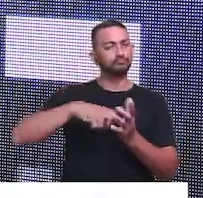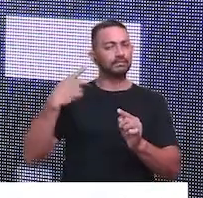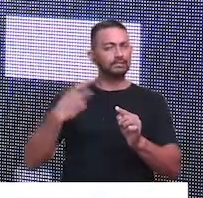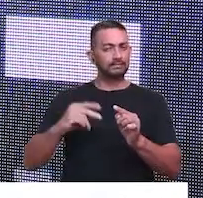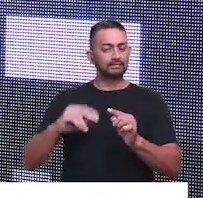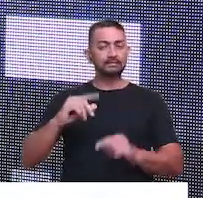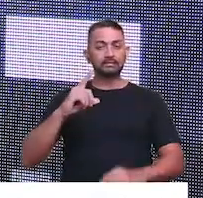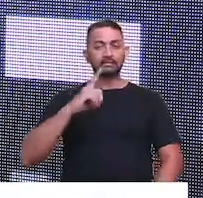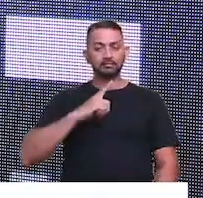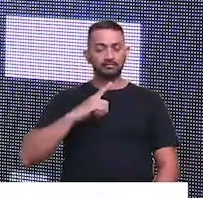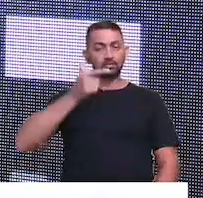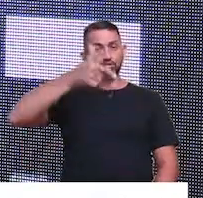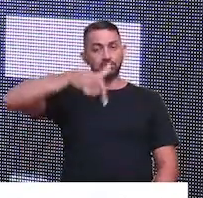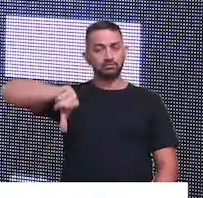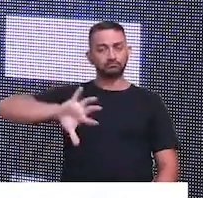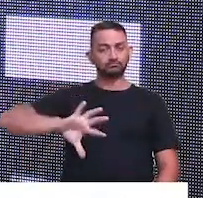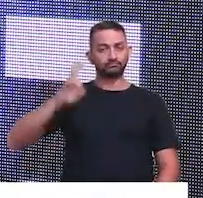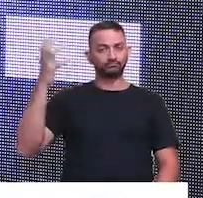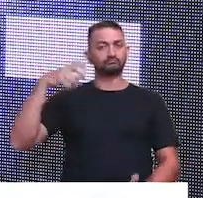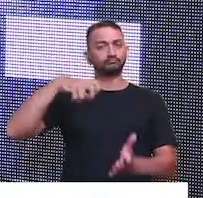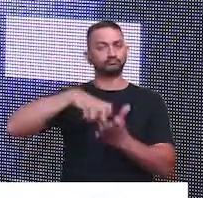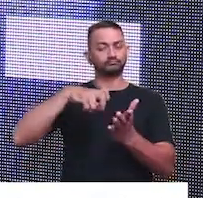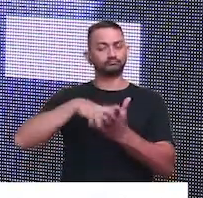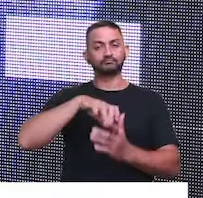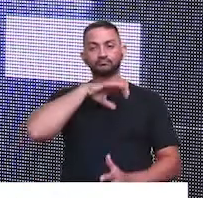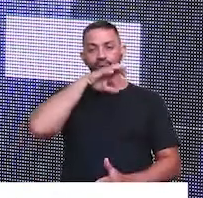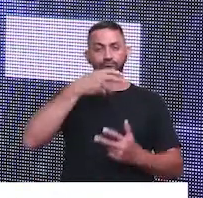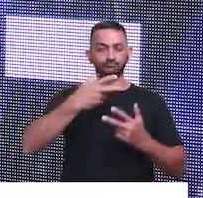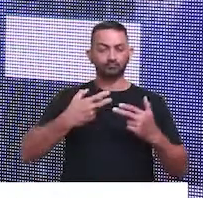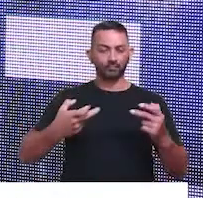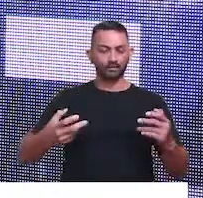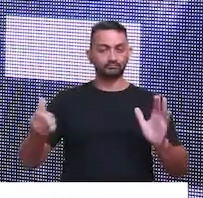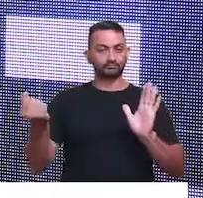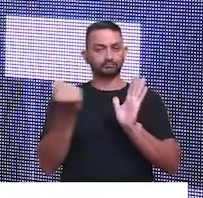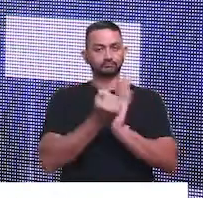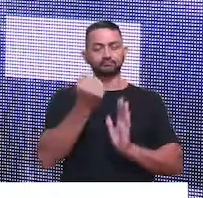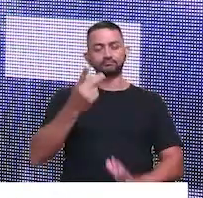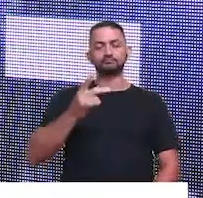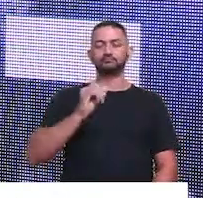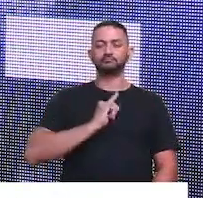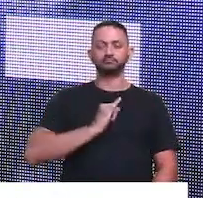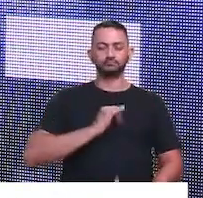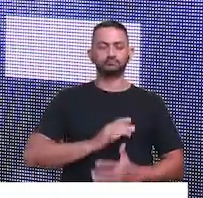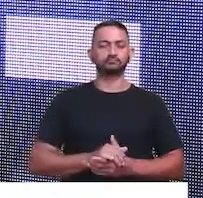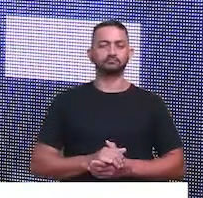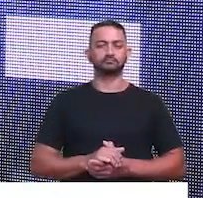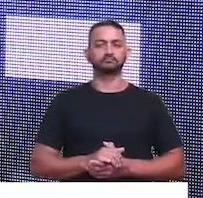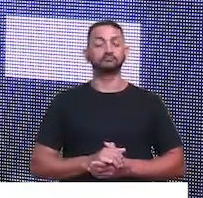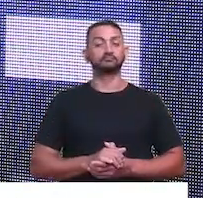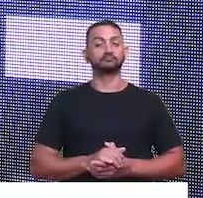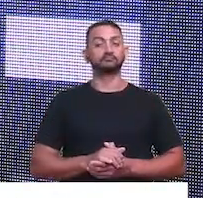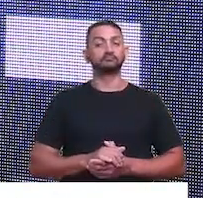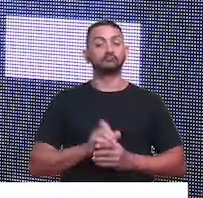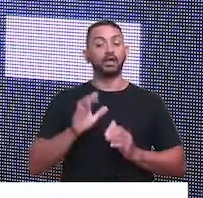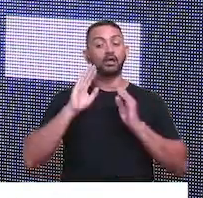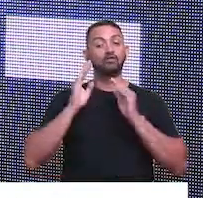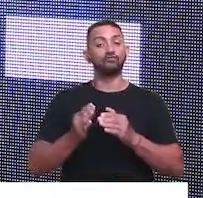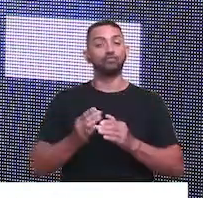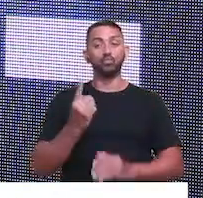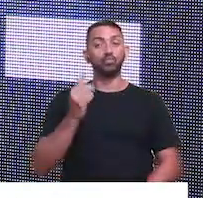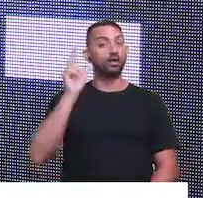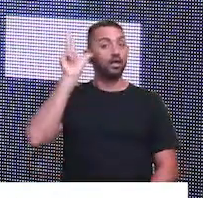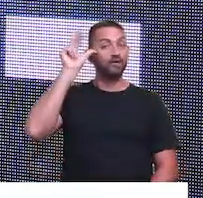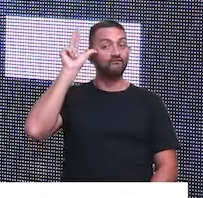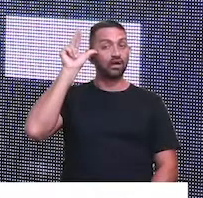maus-tratos infelizmente mais um caso de maus-tratos registrados aqui na cidade de Imperatriz e sem